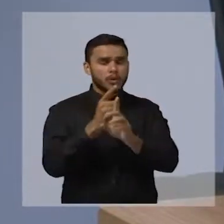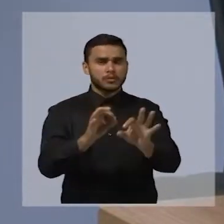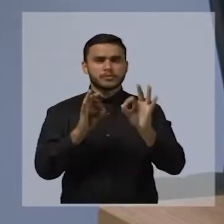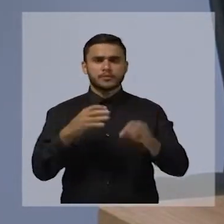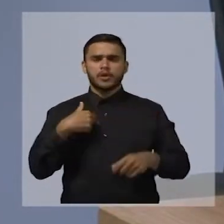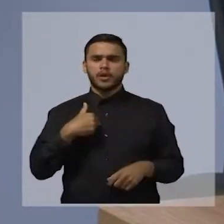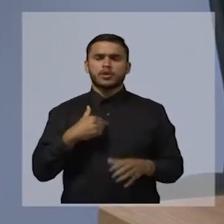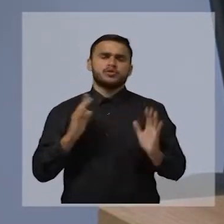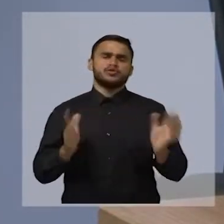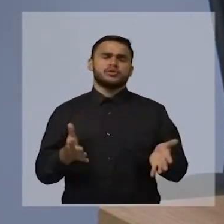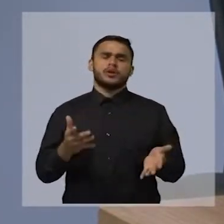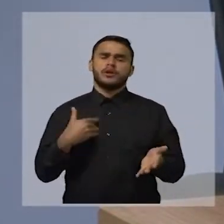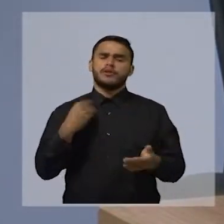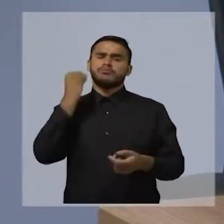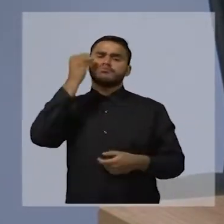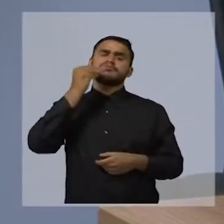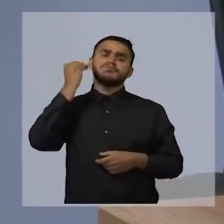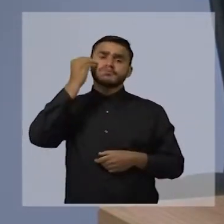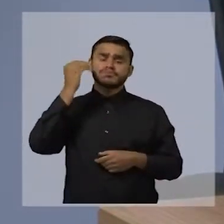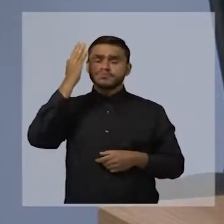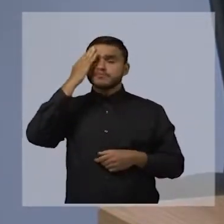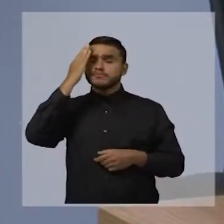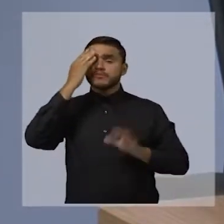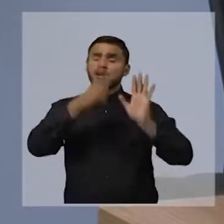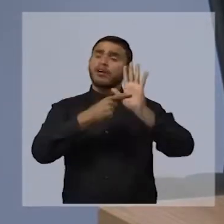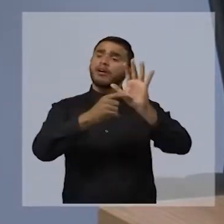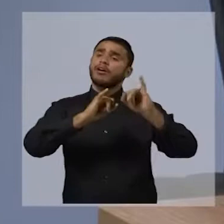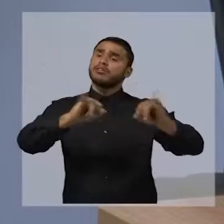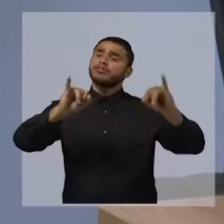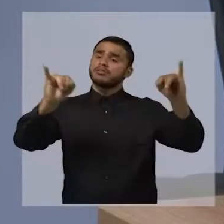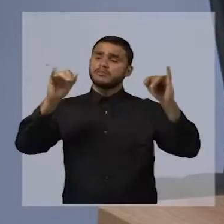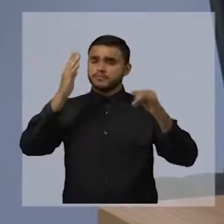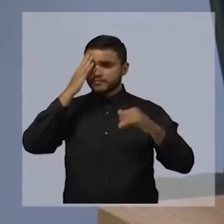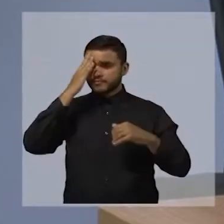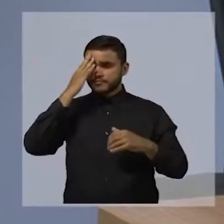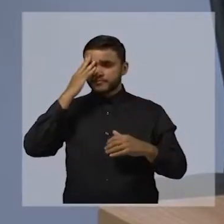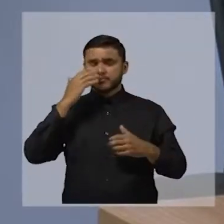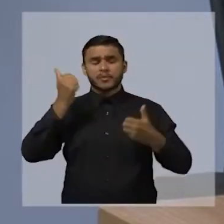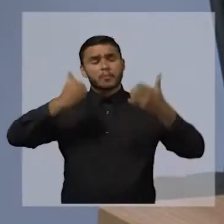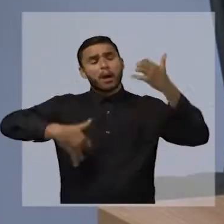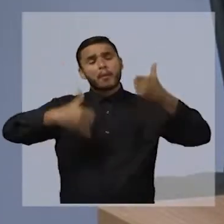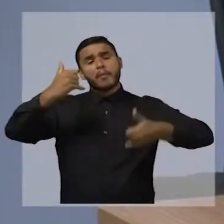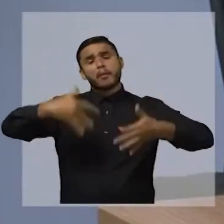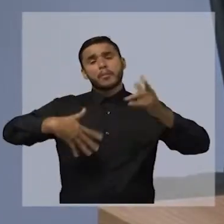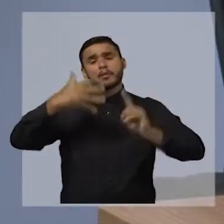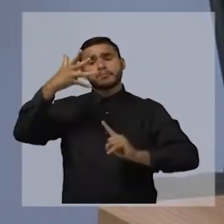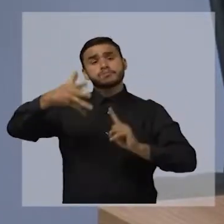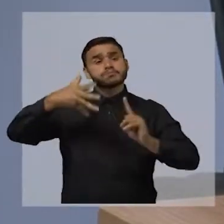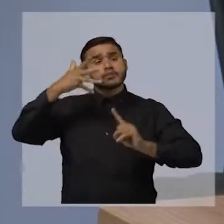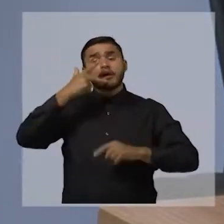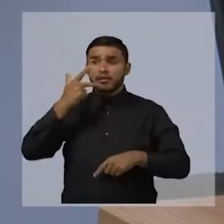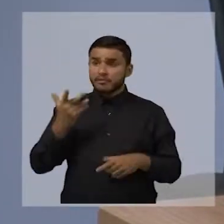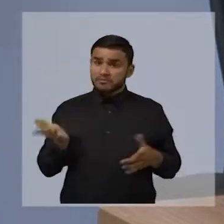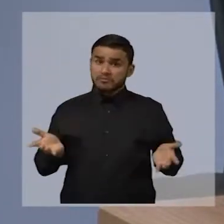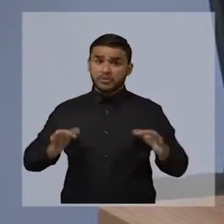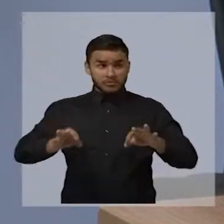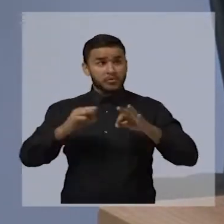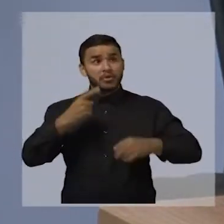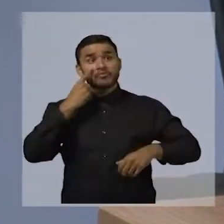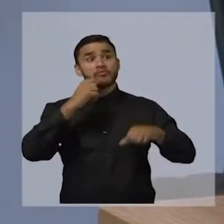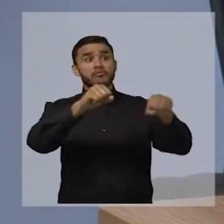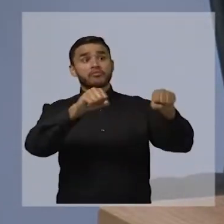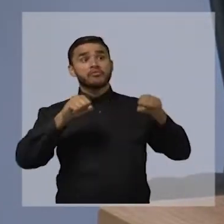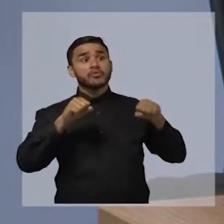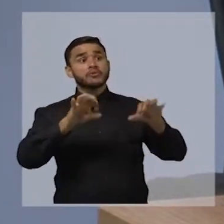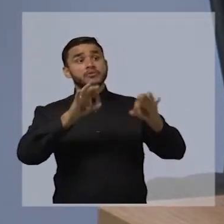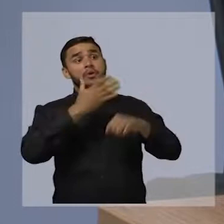trabalhei na área de governo muitos anos, como o Djalma, filho, a gente sabe que uma coisa é a teoria, outra coisa é a prática.